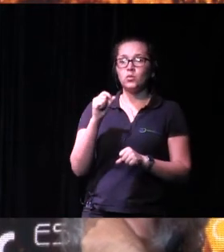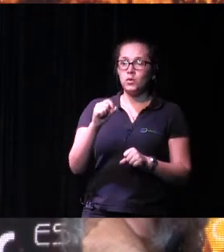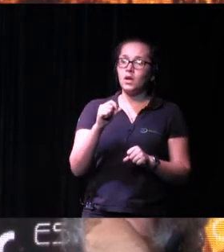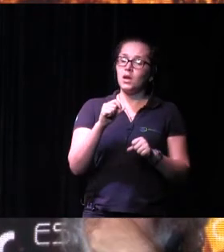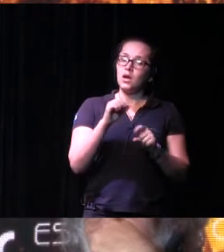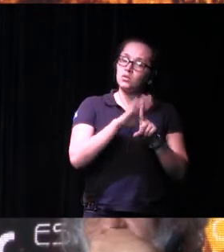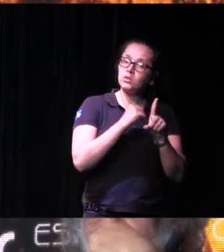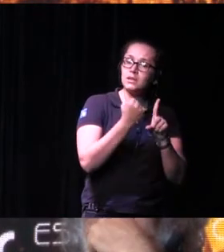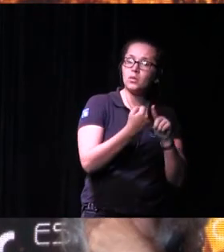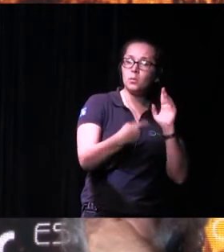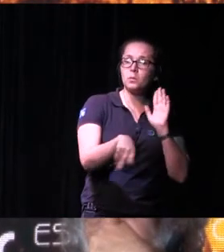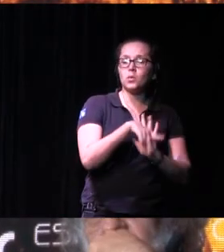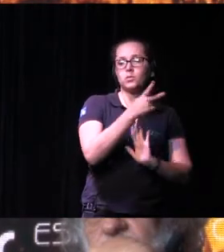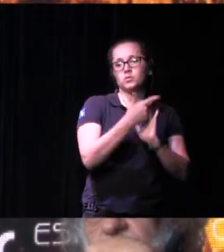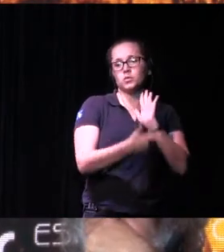projeto.